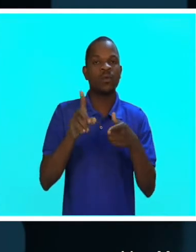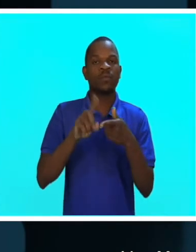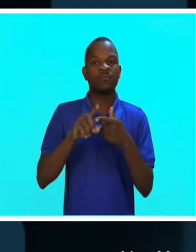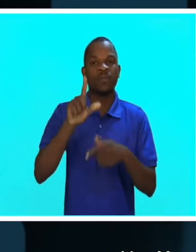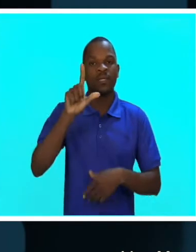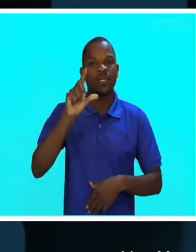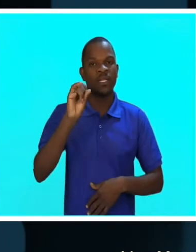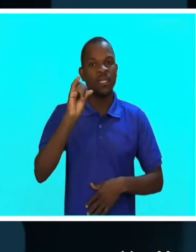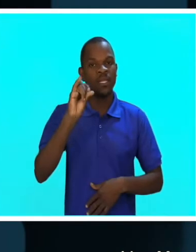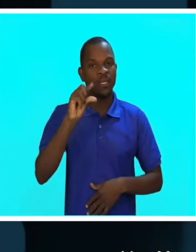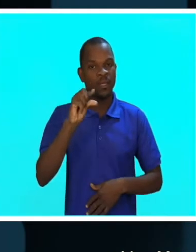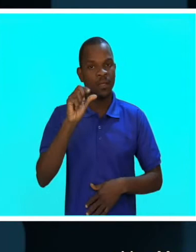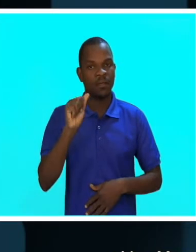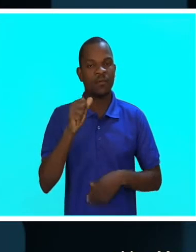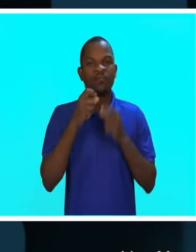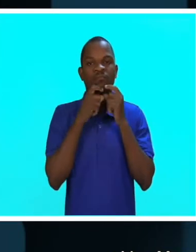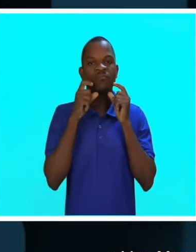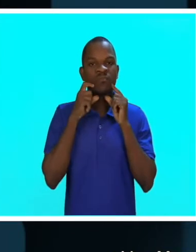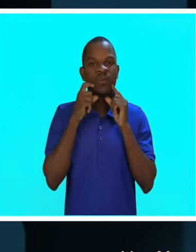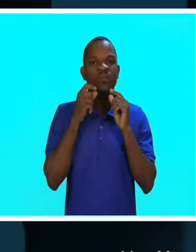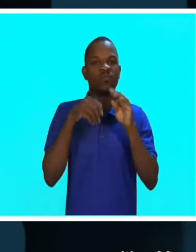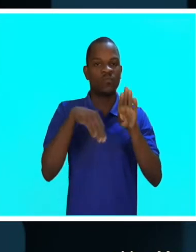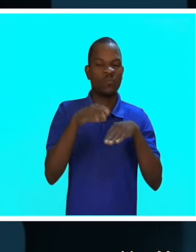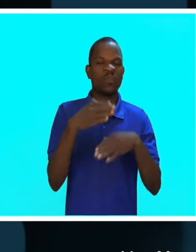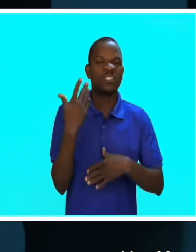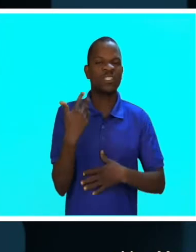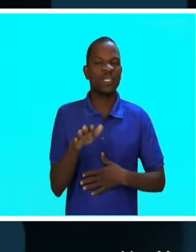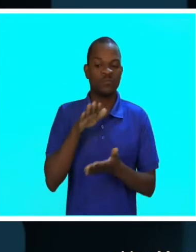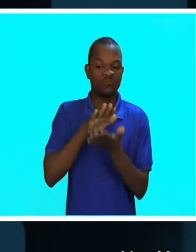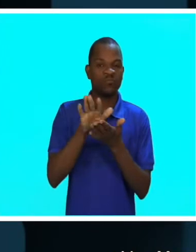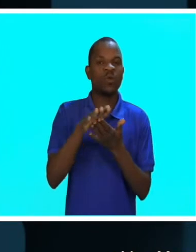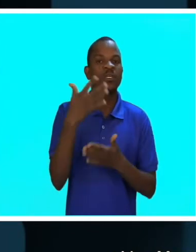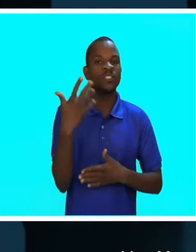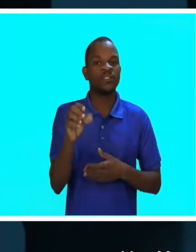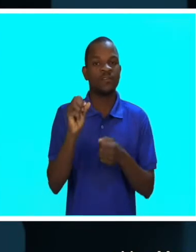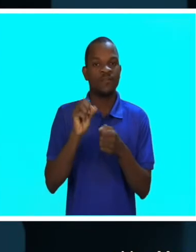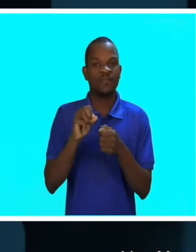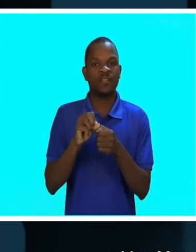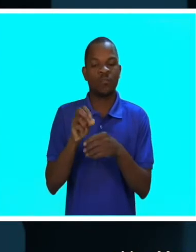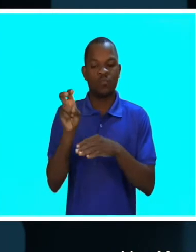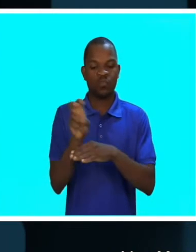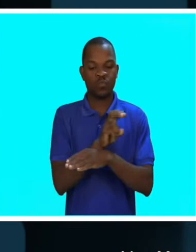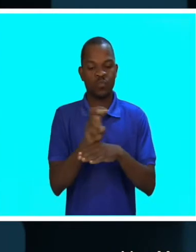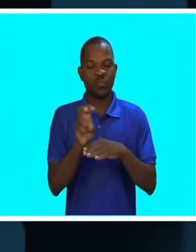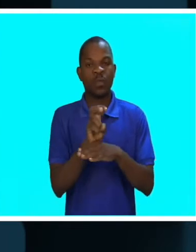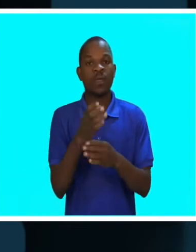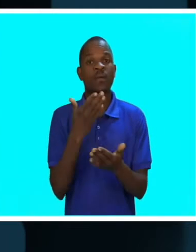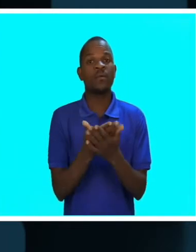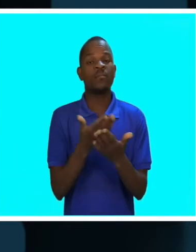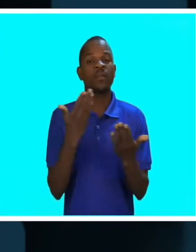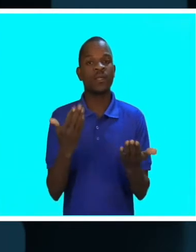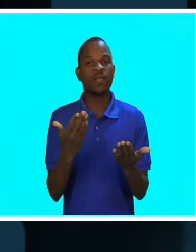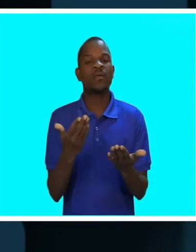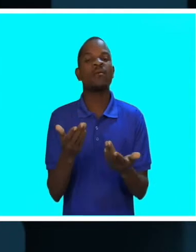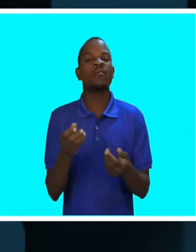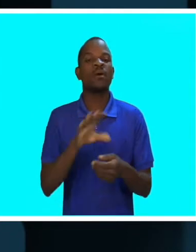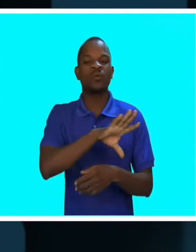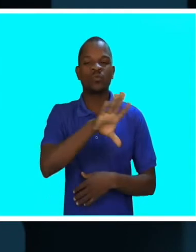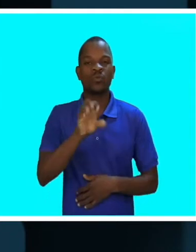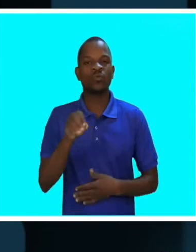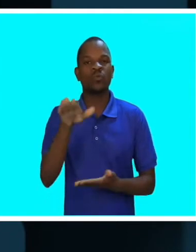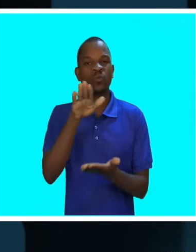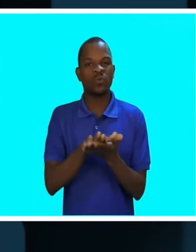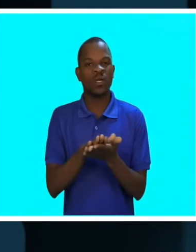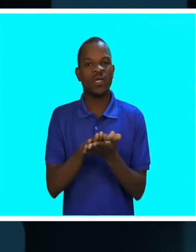a Liga Moçambicana de Futebol assegurou que está a ser feito um trabalho de vistoria para garantir que